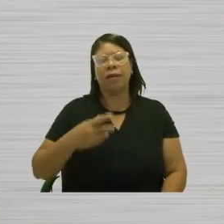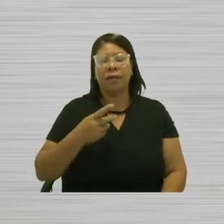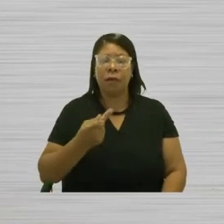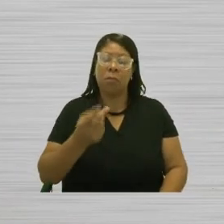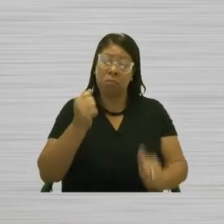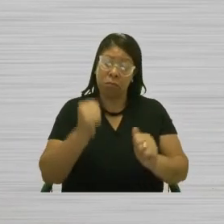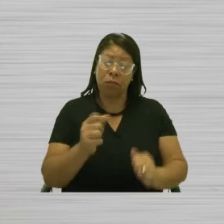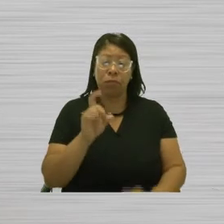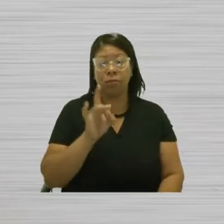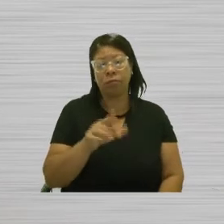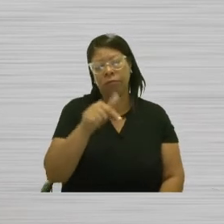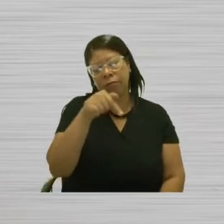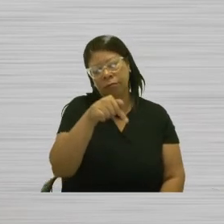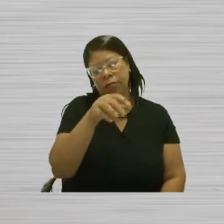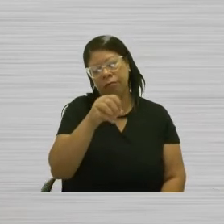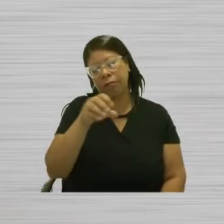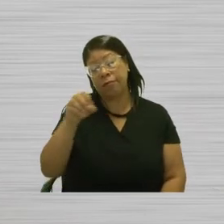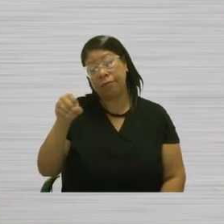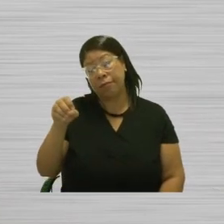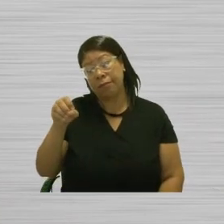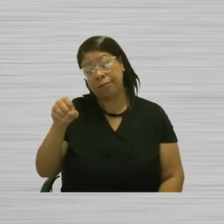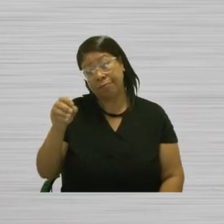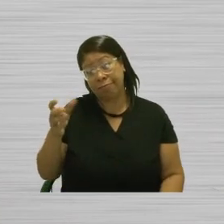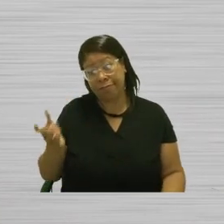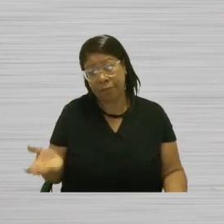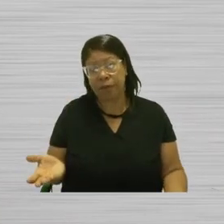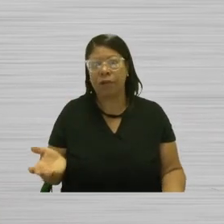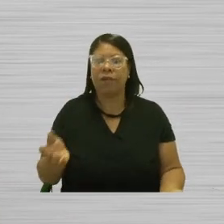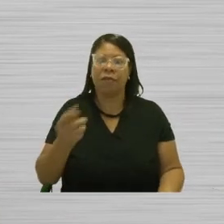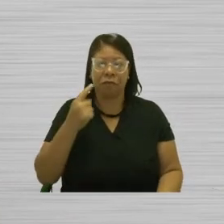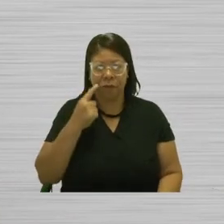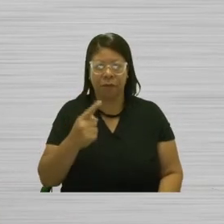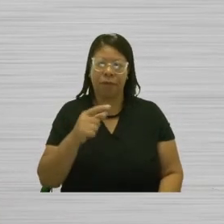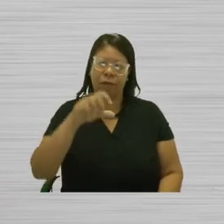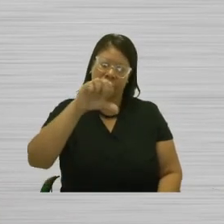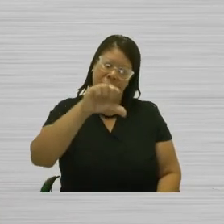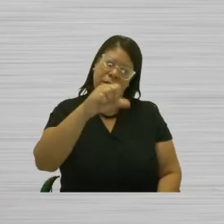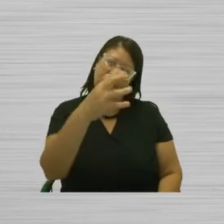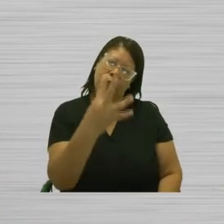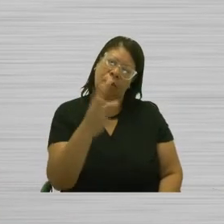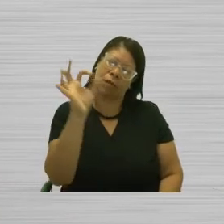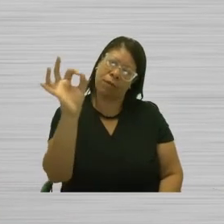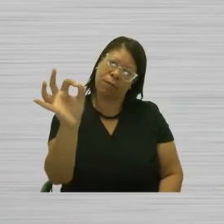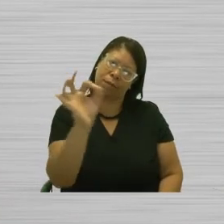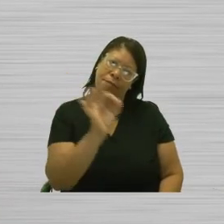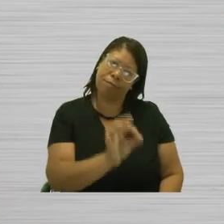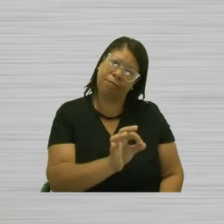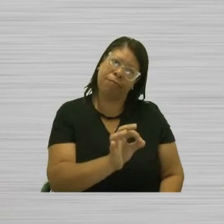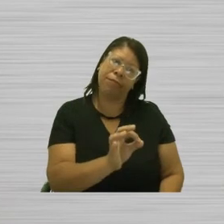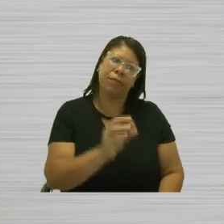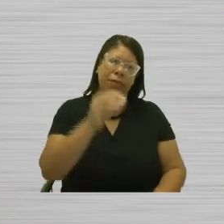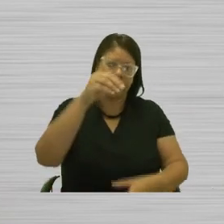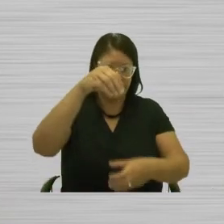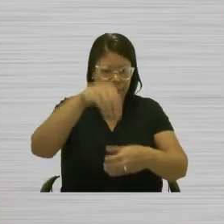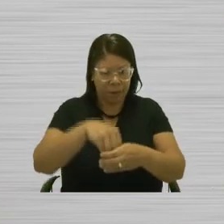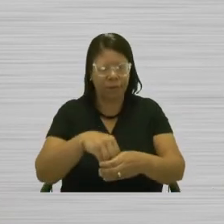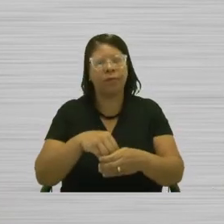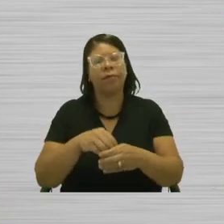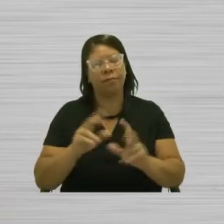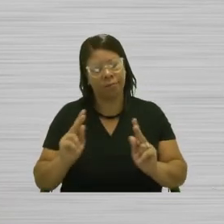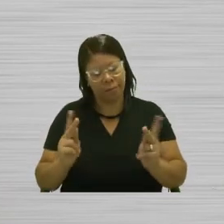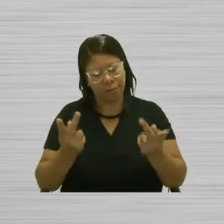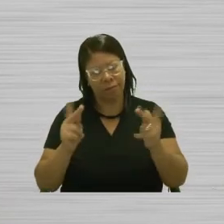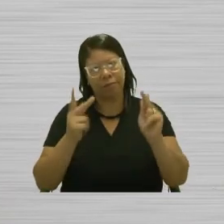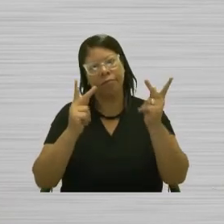760. Então, a gente vê que 94% da oferta de consulta está dentro do nosso município, né?